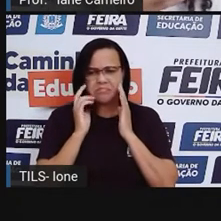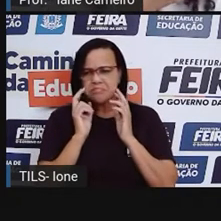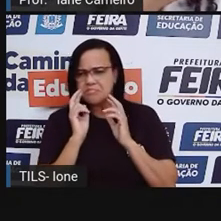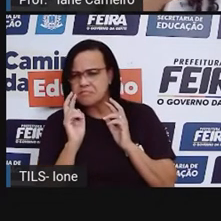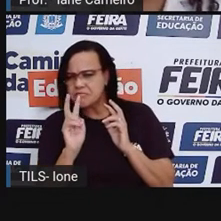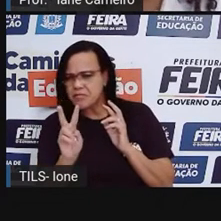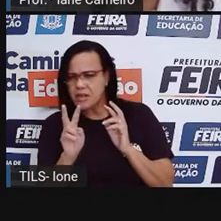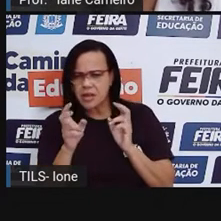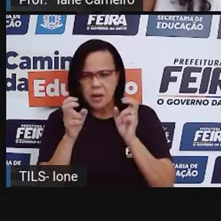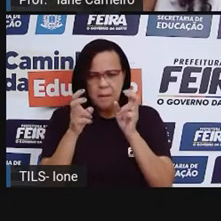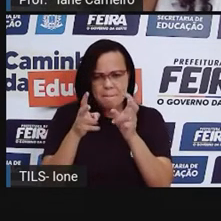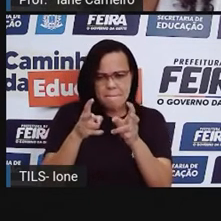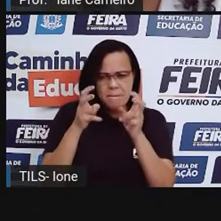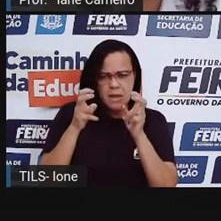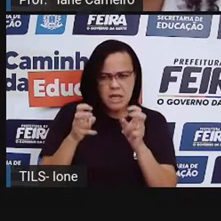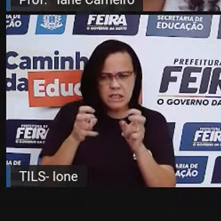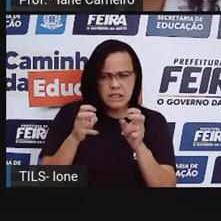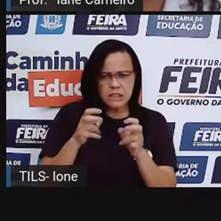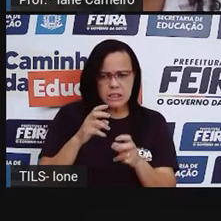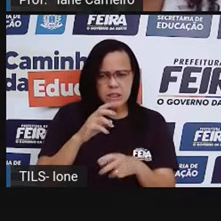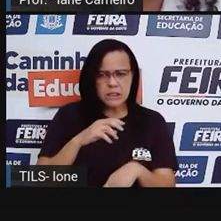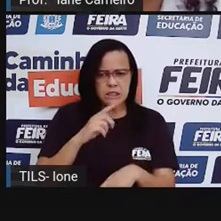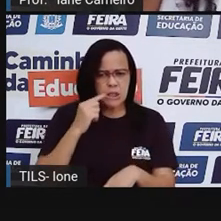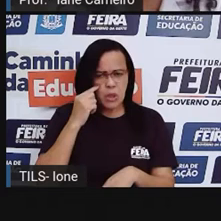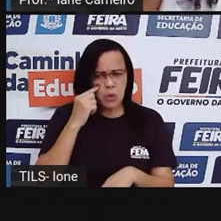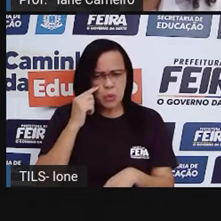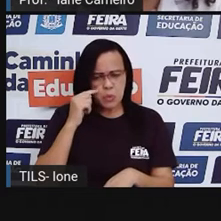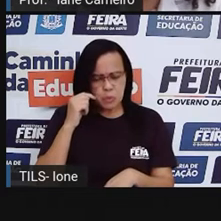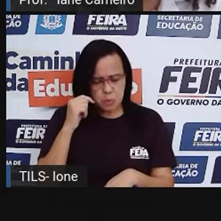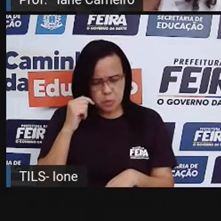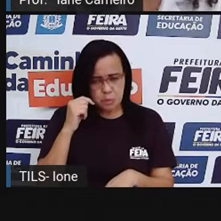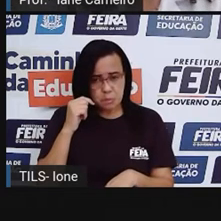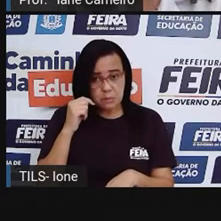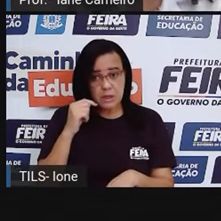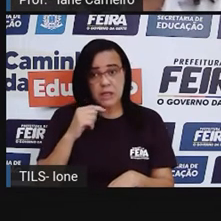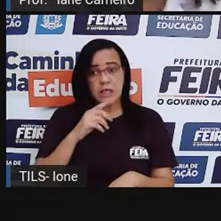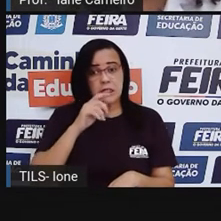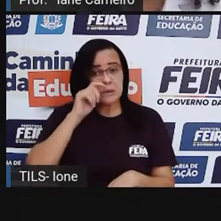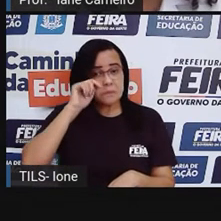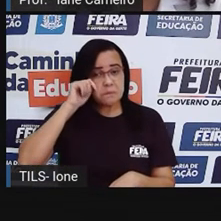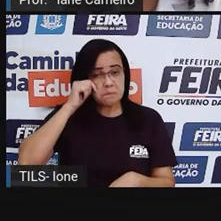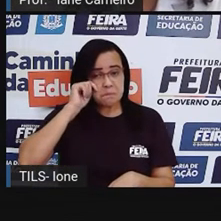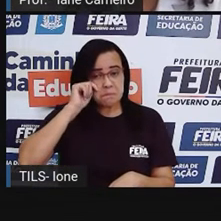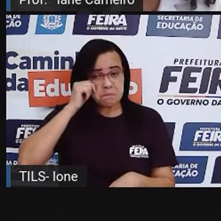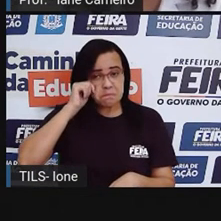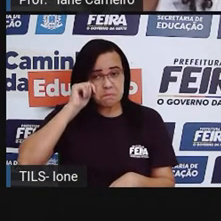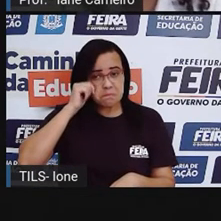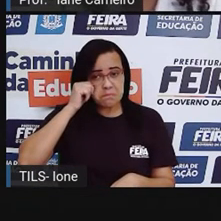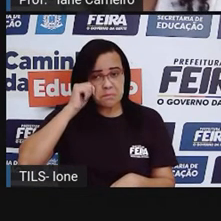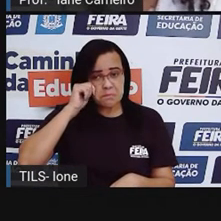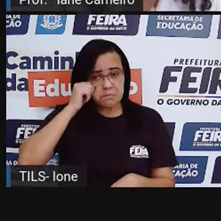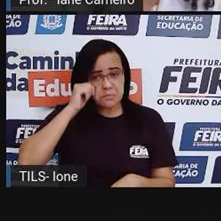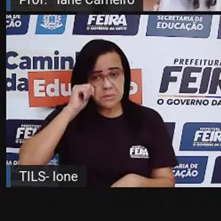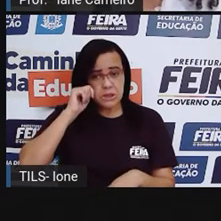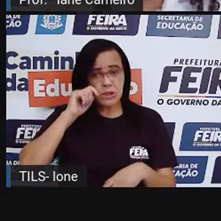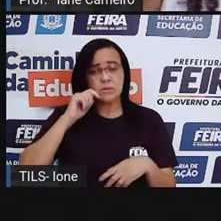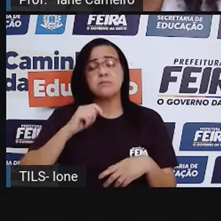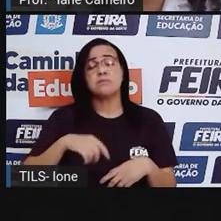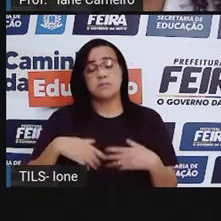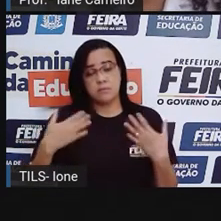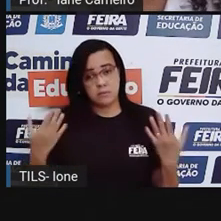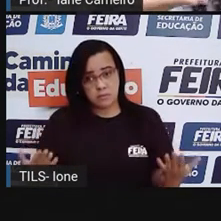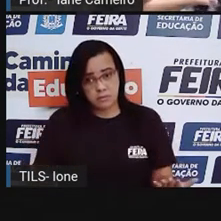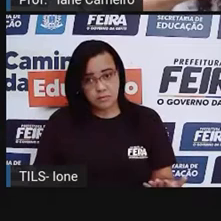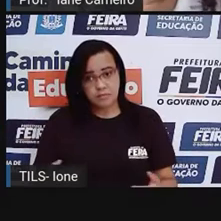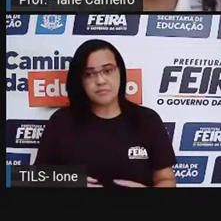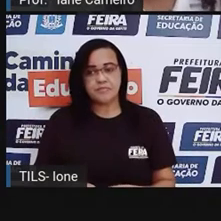Os lábios, o olhinho assim, ó, meio para baixo, né? E a mão no rosto. Parece que ela está enxugando uma lágrima, né? Então,